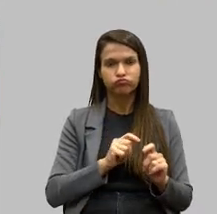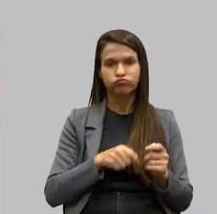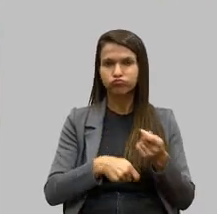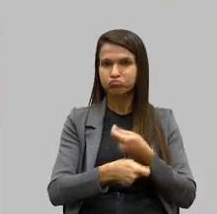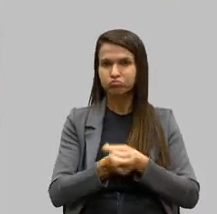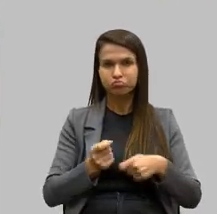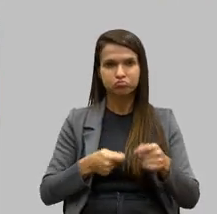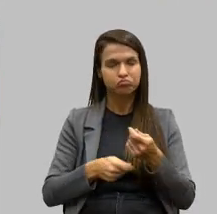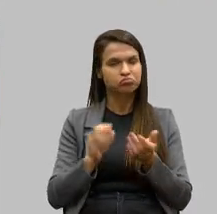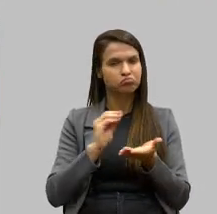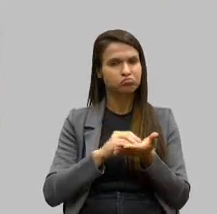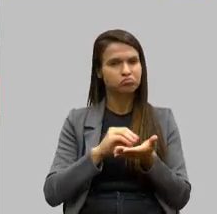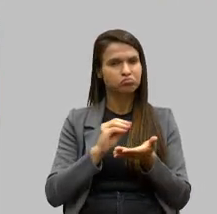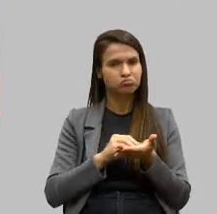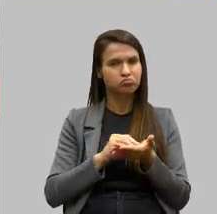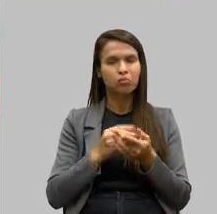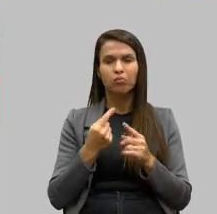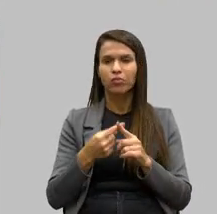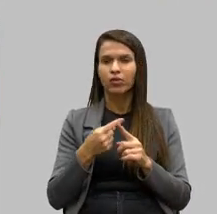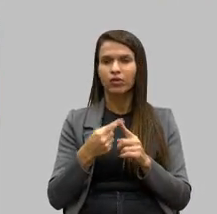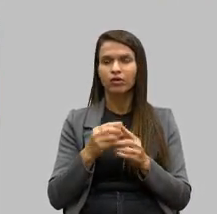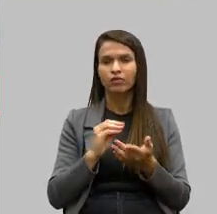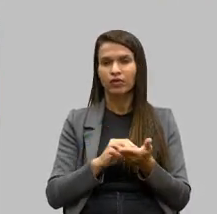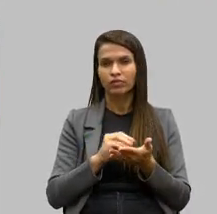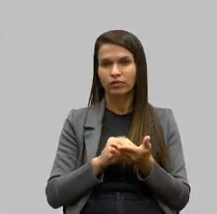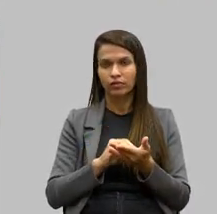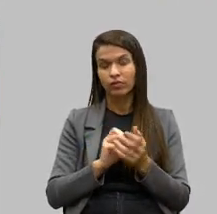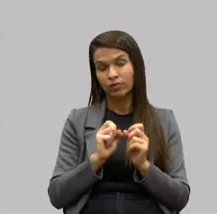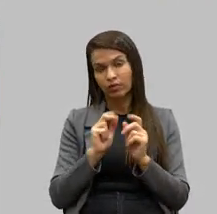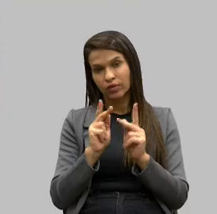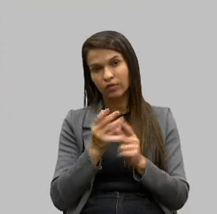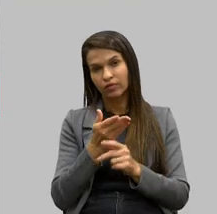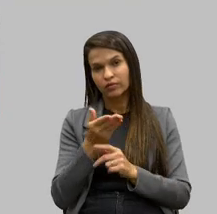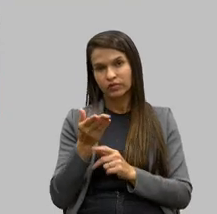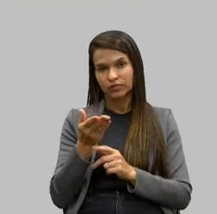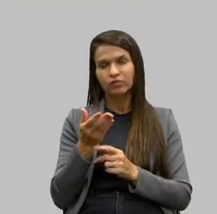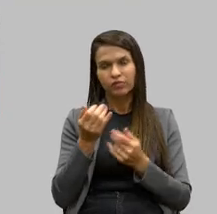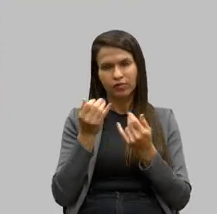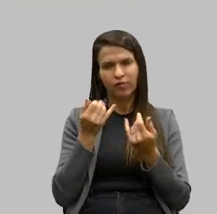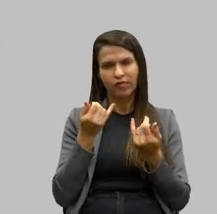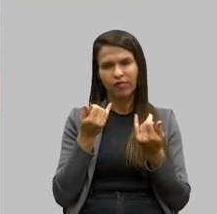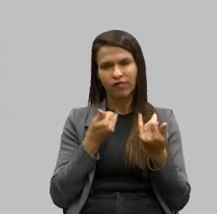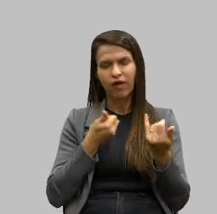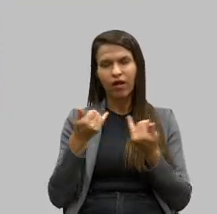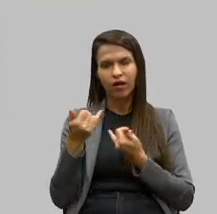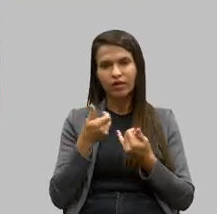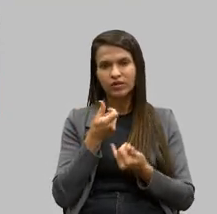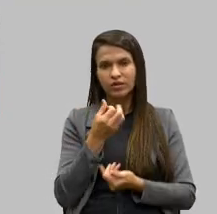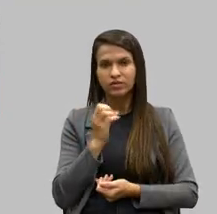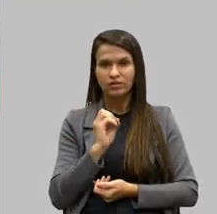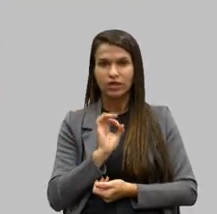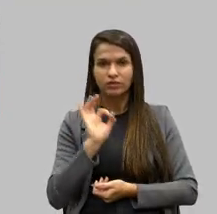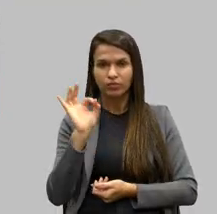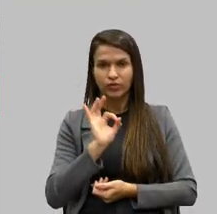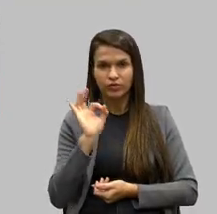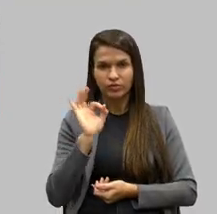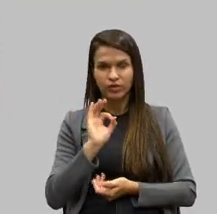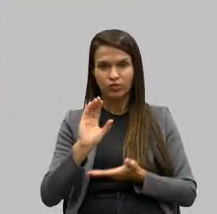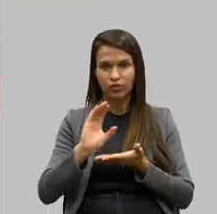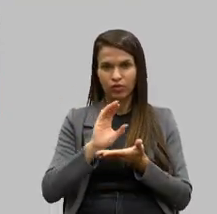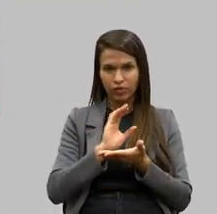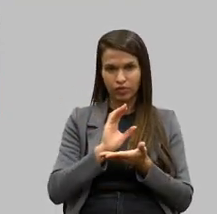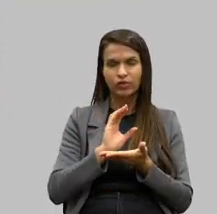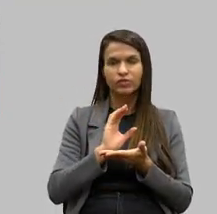Por que não fez o rateio? Tudo bem, vocês informaram que 70% dos recursos do Fundeb foram